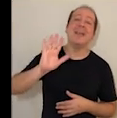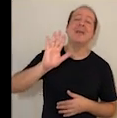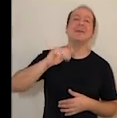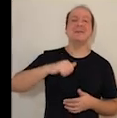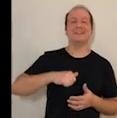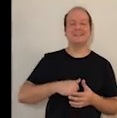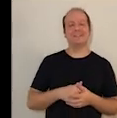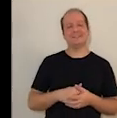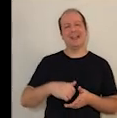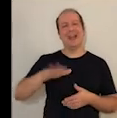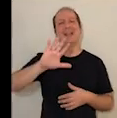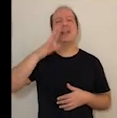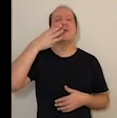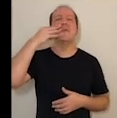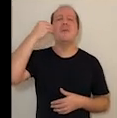inferno.